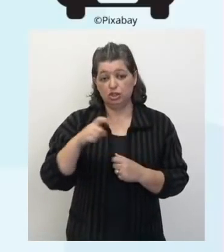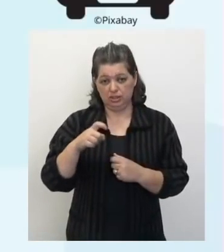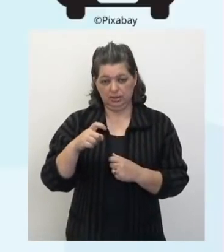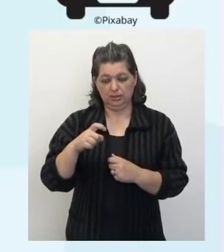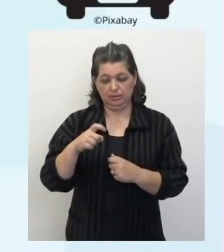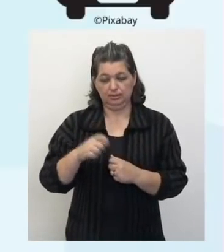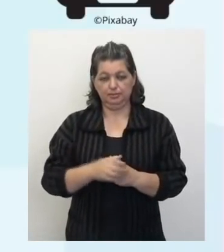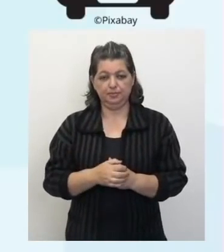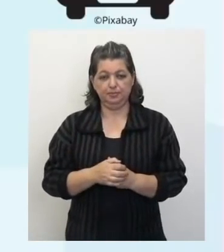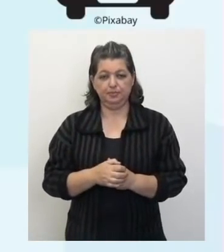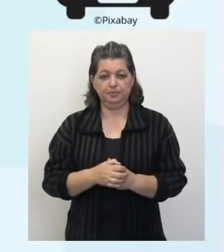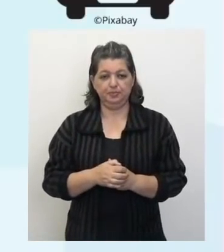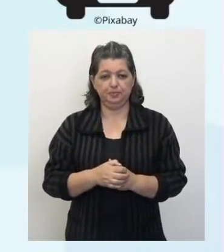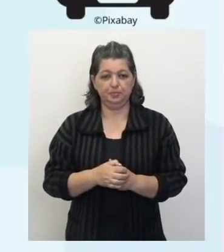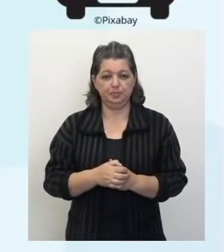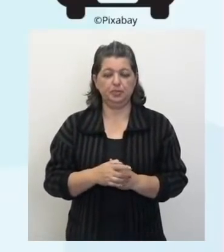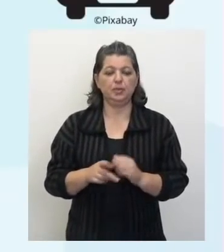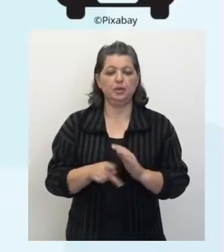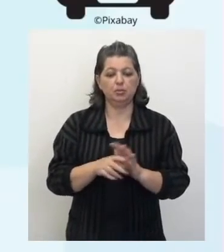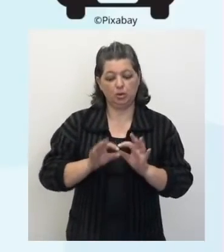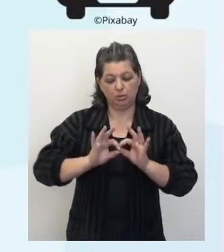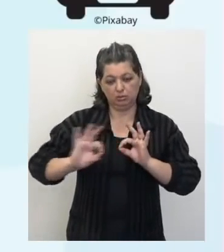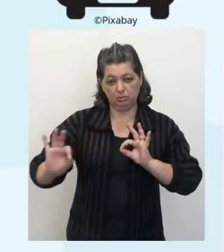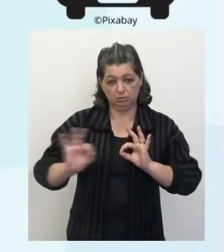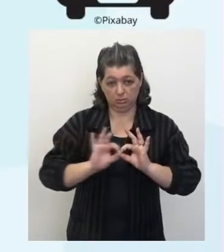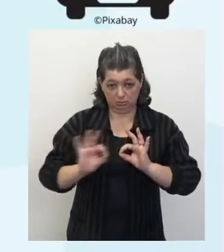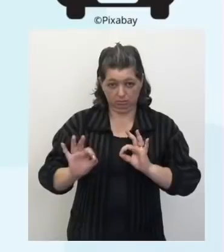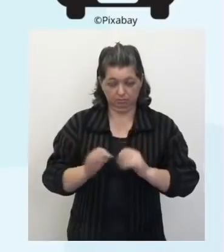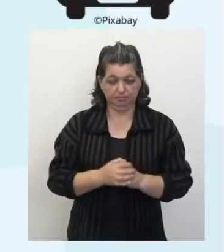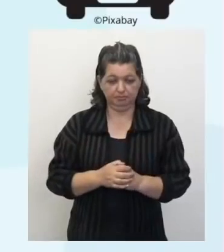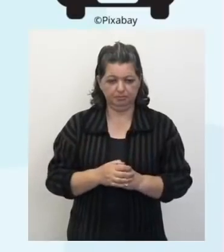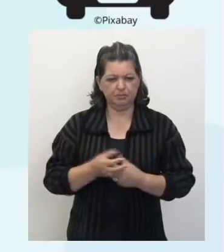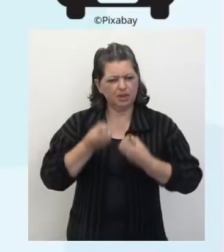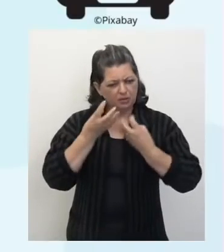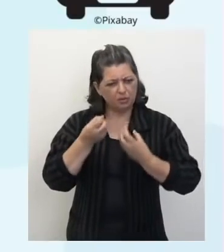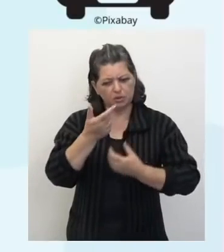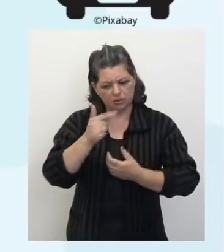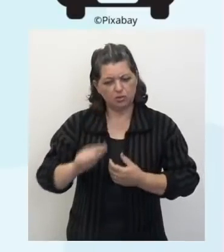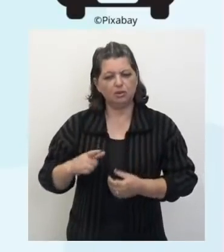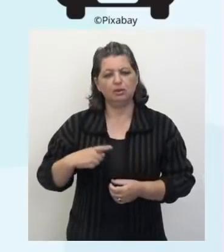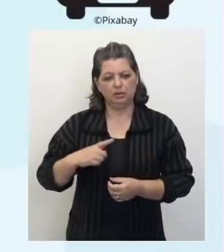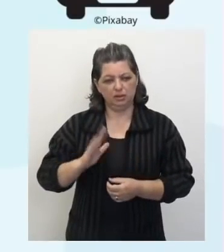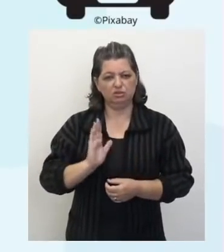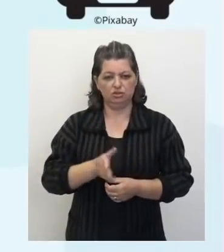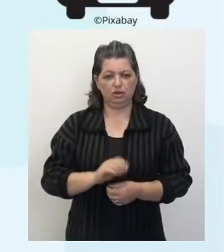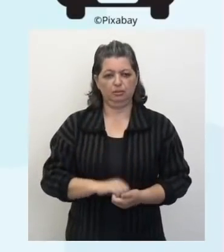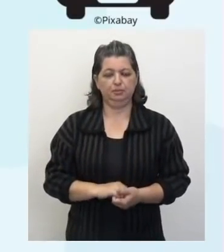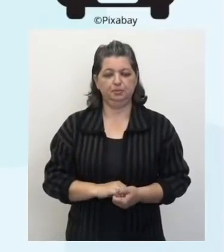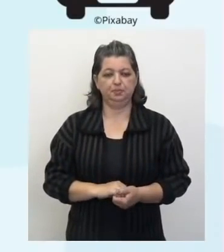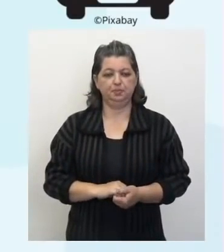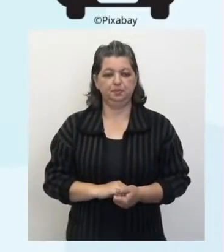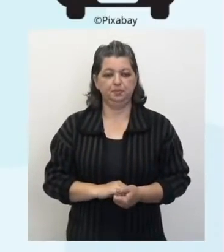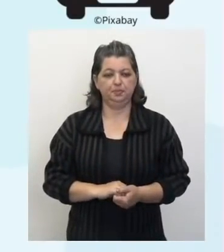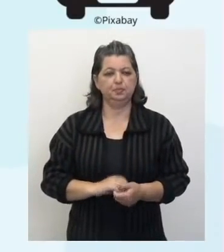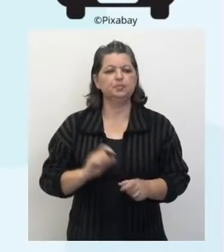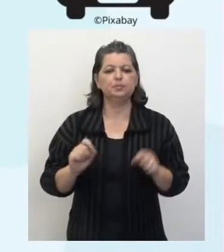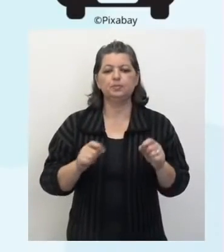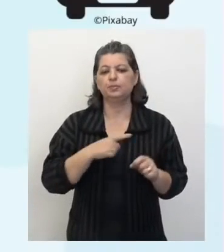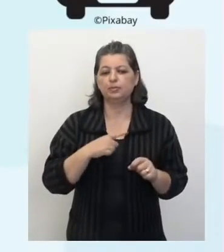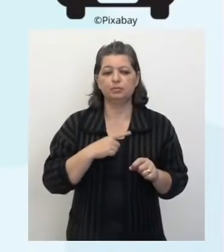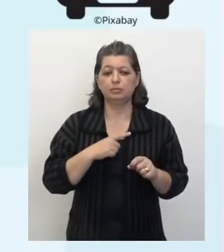vai abrir seu próprio negócio, né? Então, aí, a pessoa que vai vender o bolo, ela está fazendo um planejamento. Ela está vendo o quanto ela vai